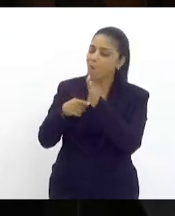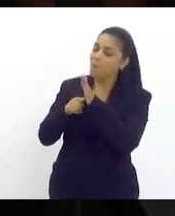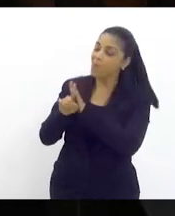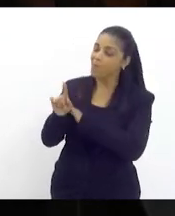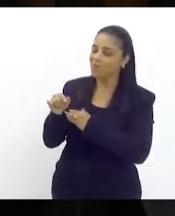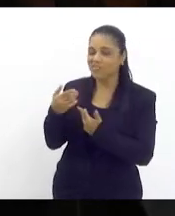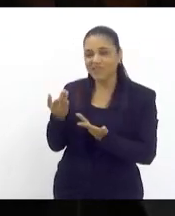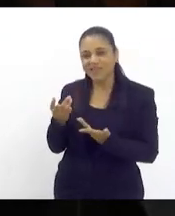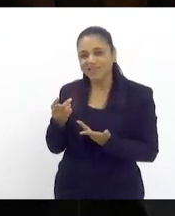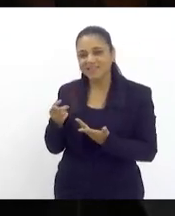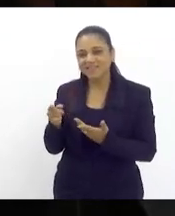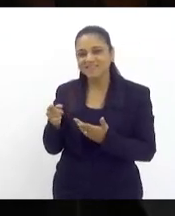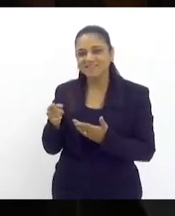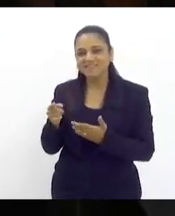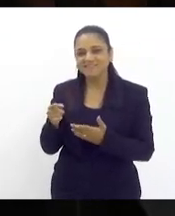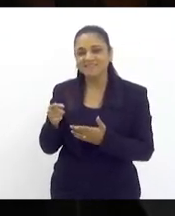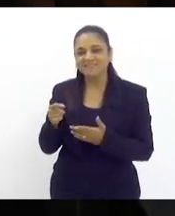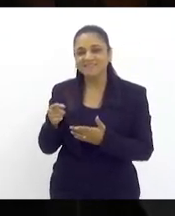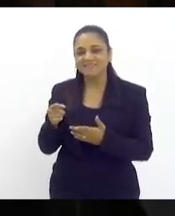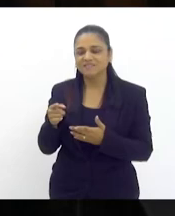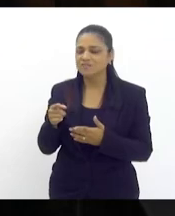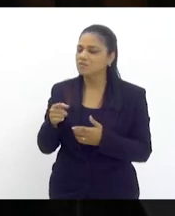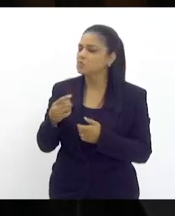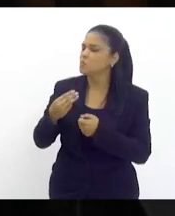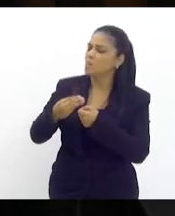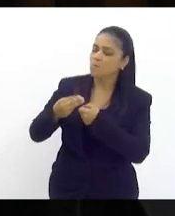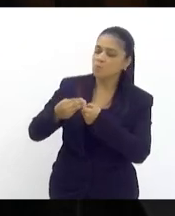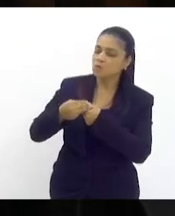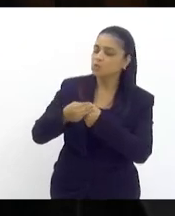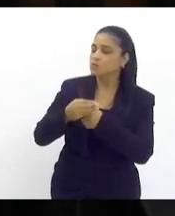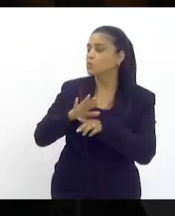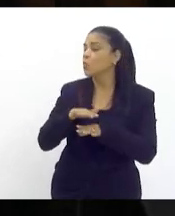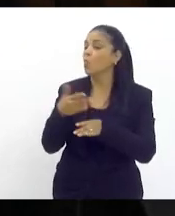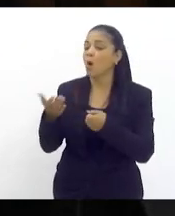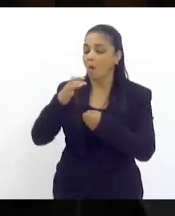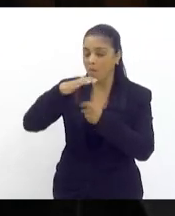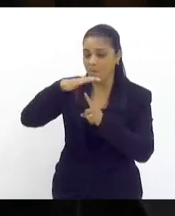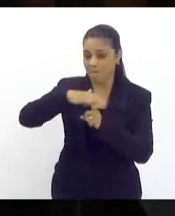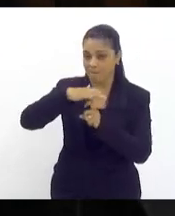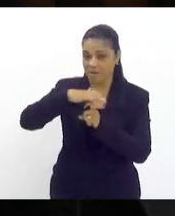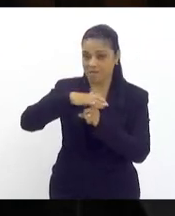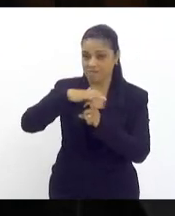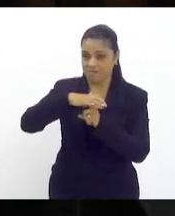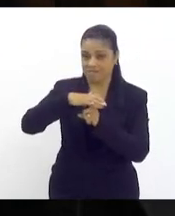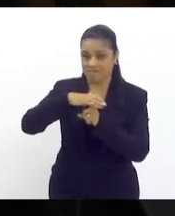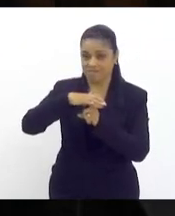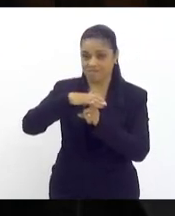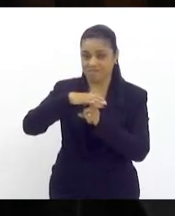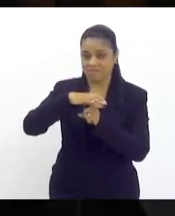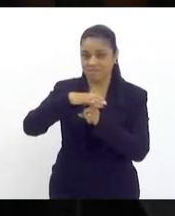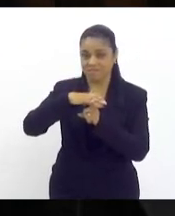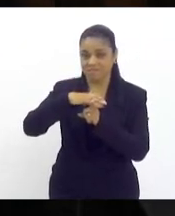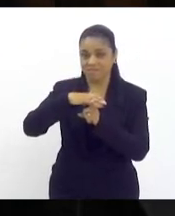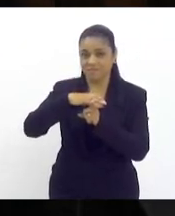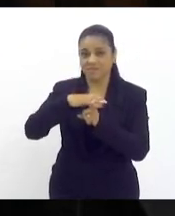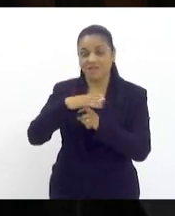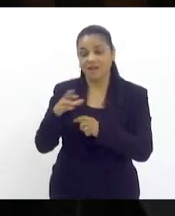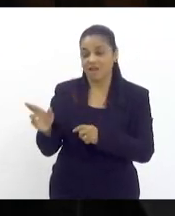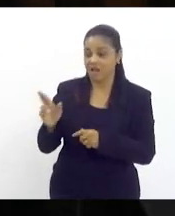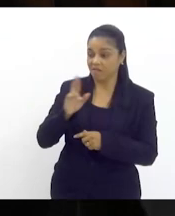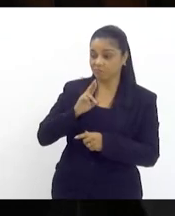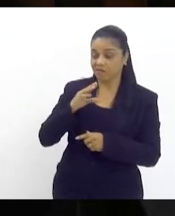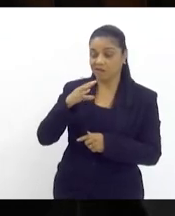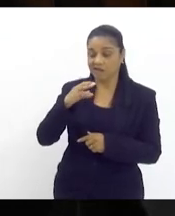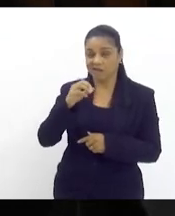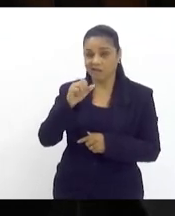de que município do Paraná e a senhora me respondeu de Cascavel